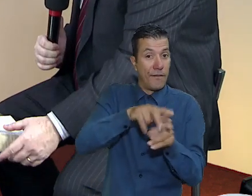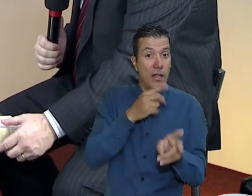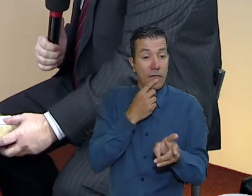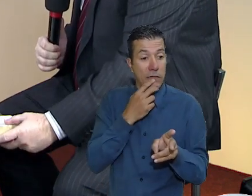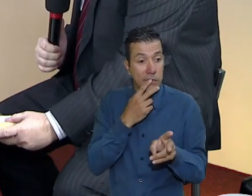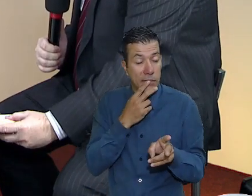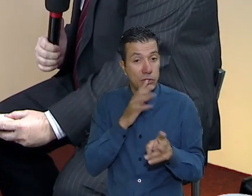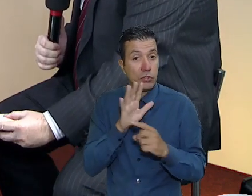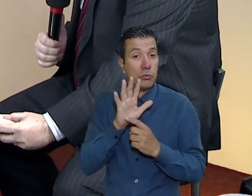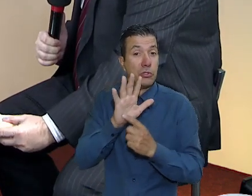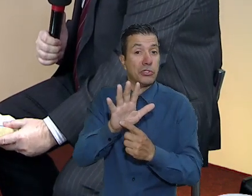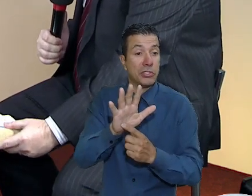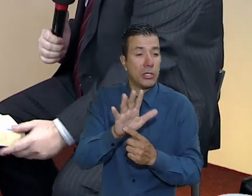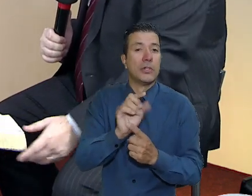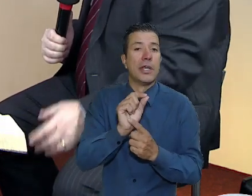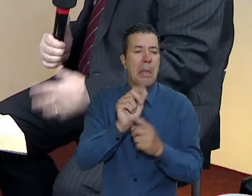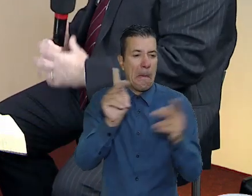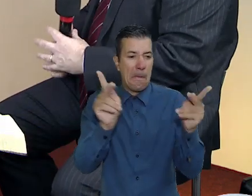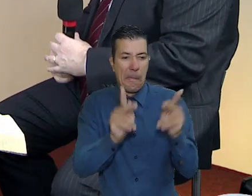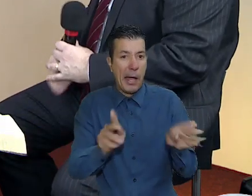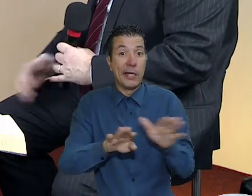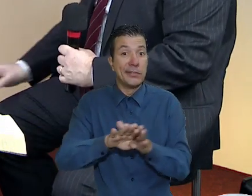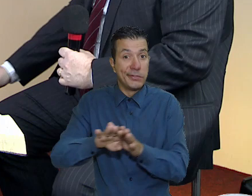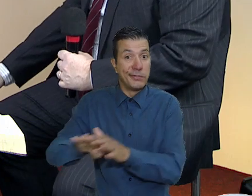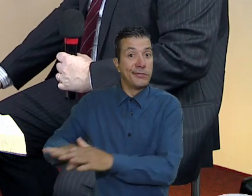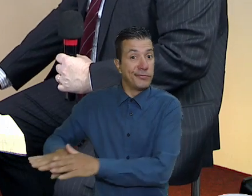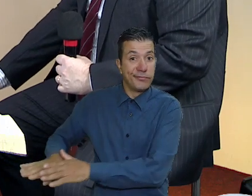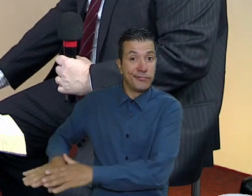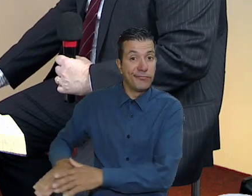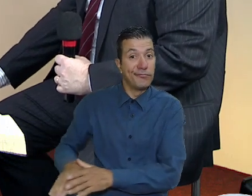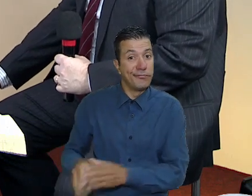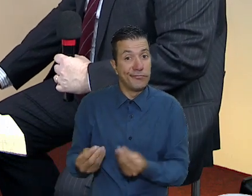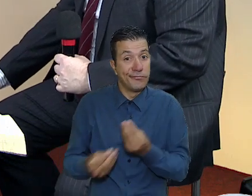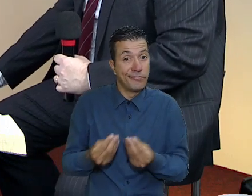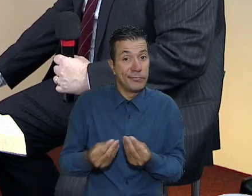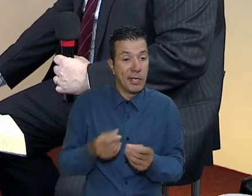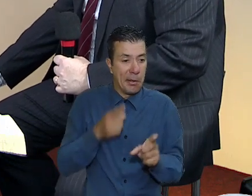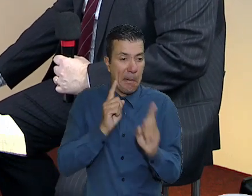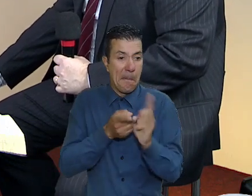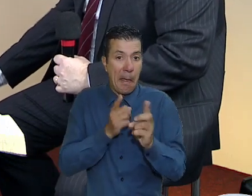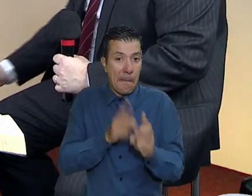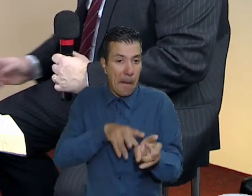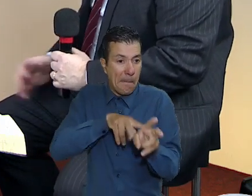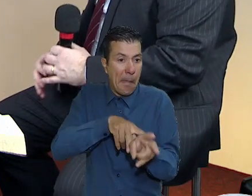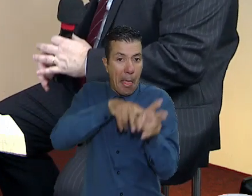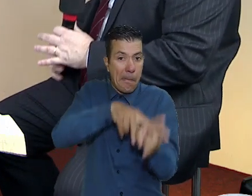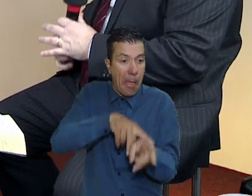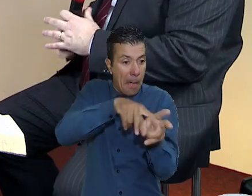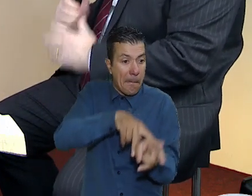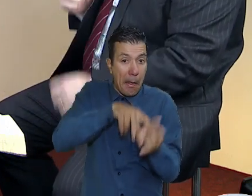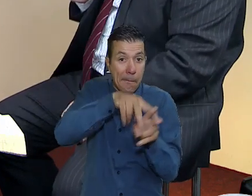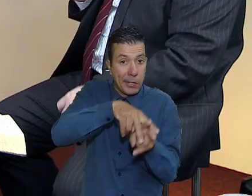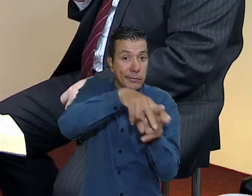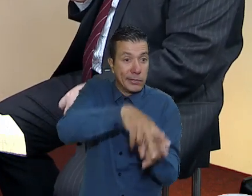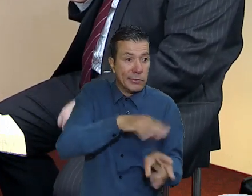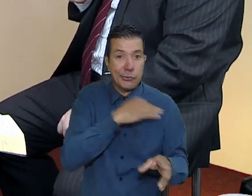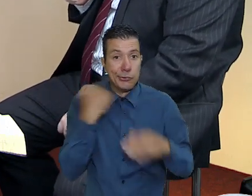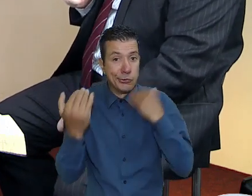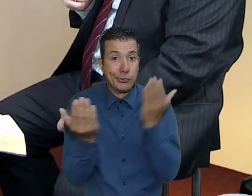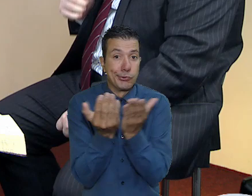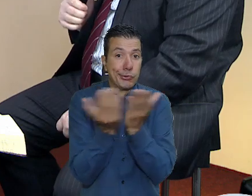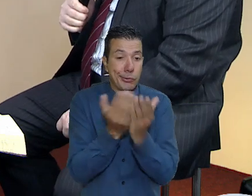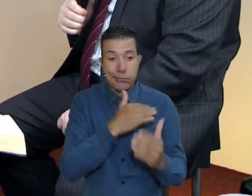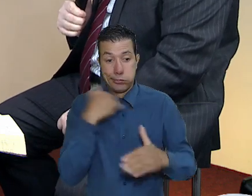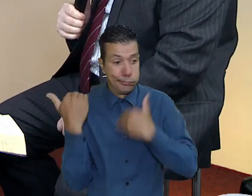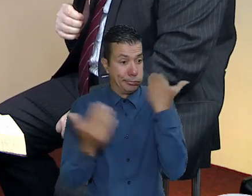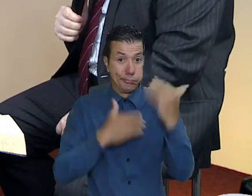com o intuito de tirar a paz. Então, é um momento onde aconteceram as perseguições e também muitos cristãos perderam suas vidas, não é isso? Exatamente.